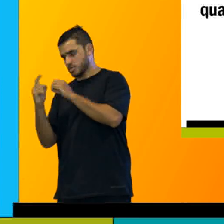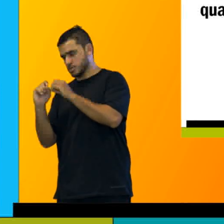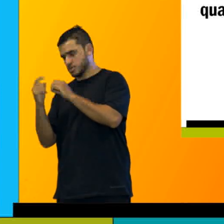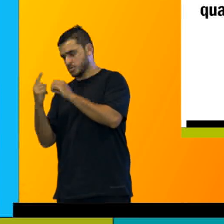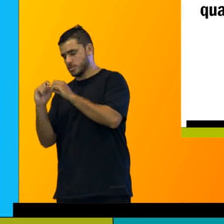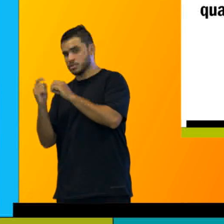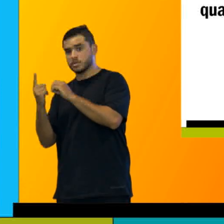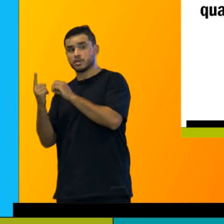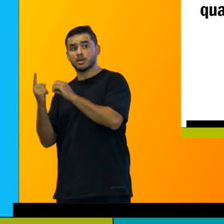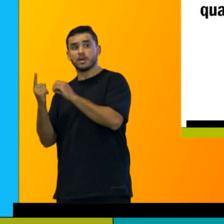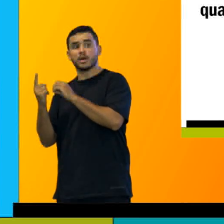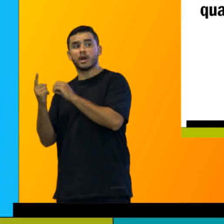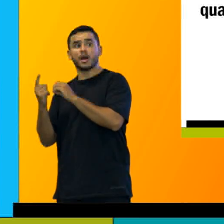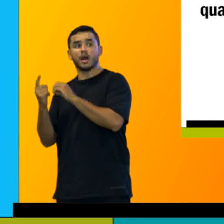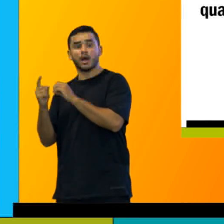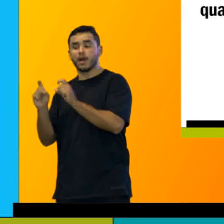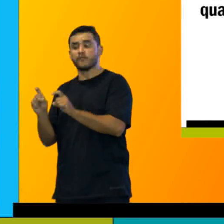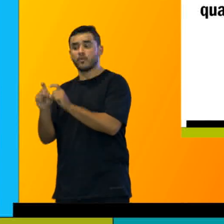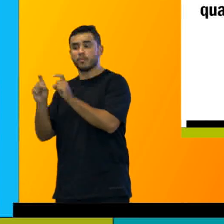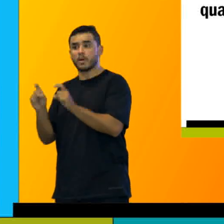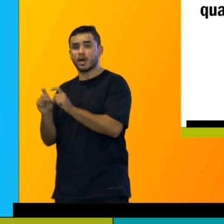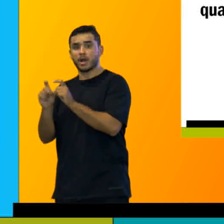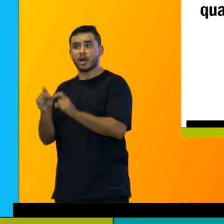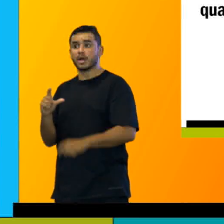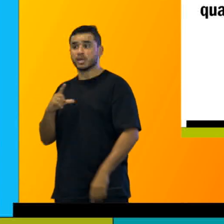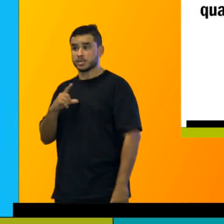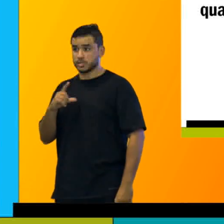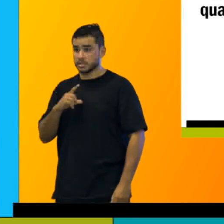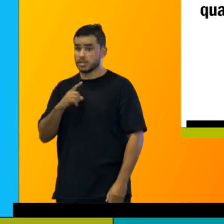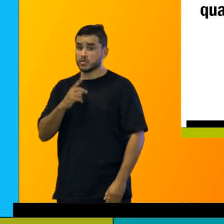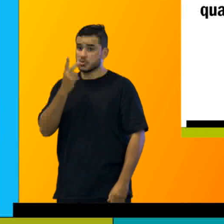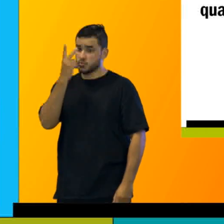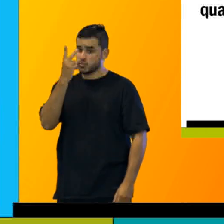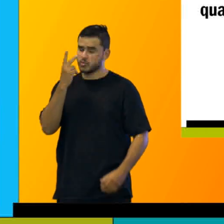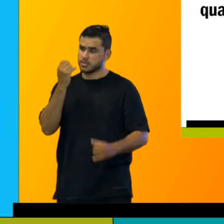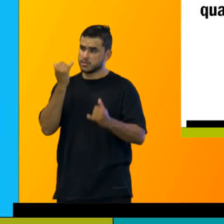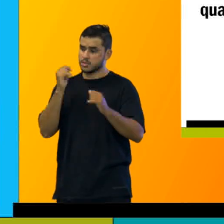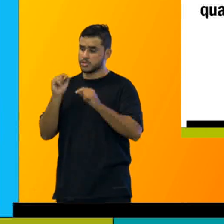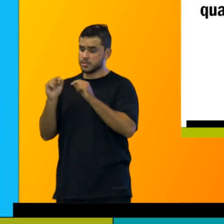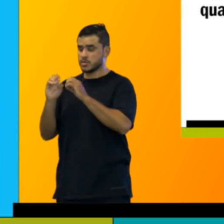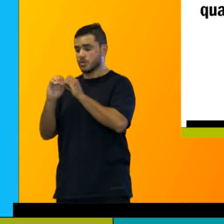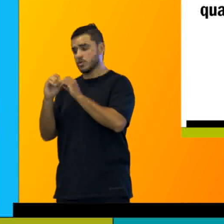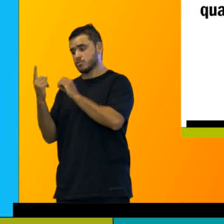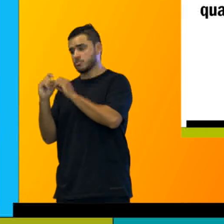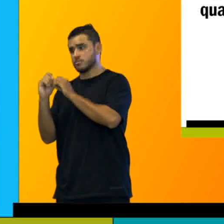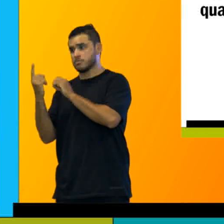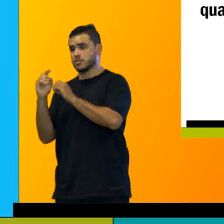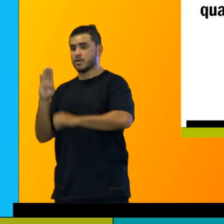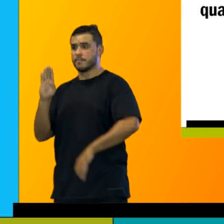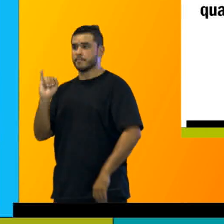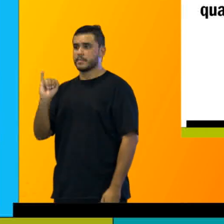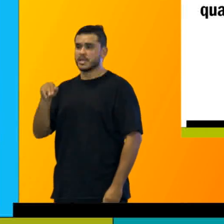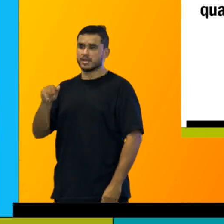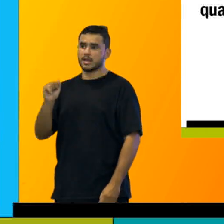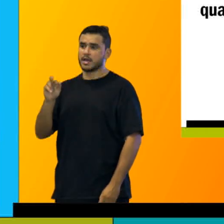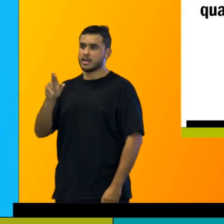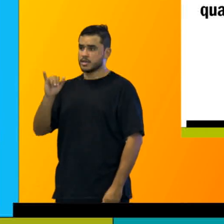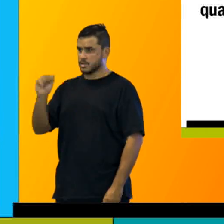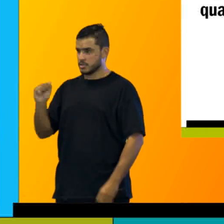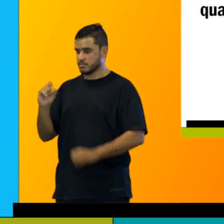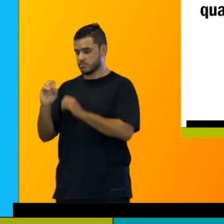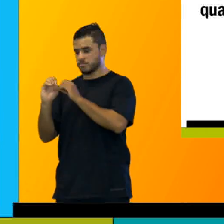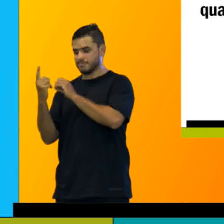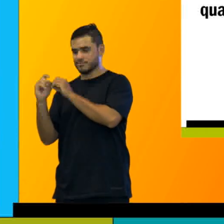corrente. Chave fechada, passa corrente. Então só tem duas informações para o computador. 0, não passa corrente. 1,